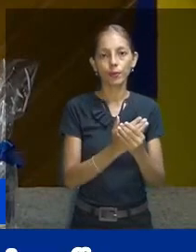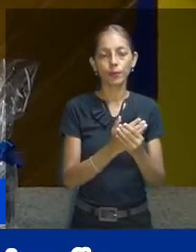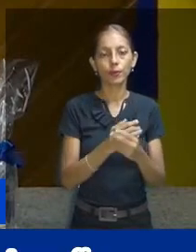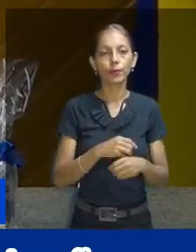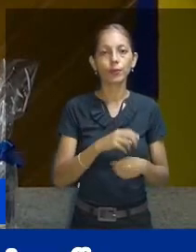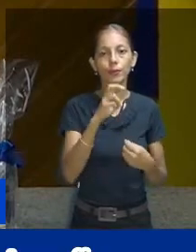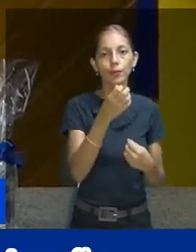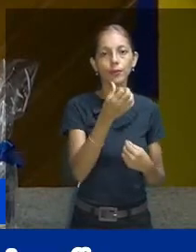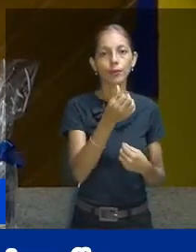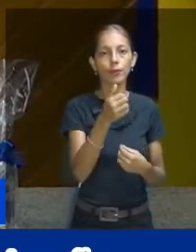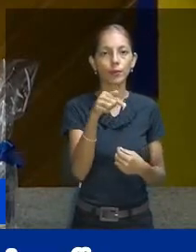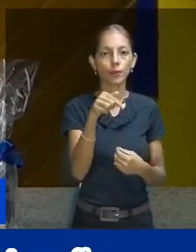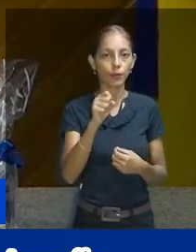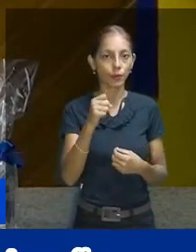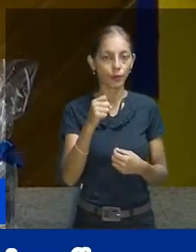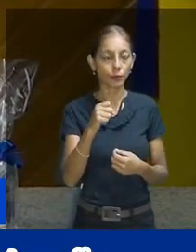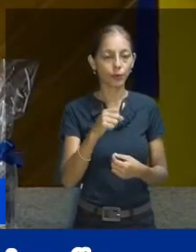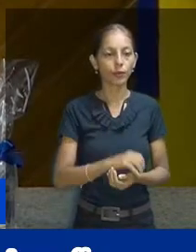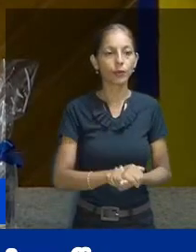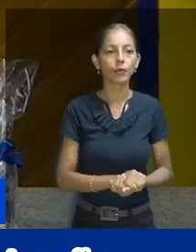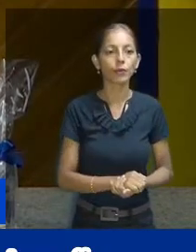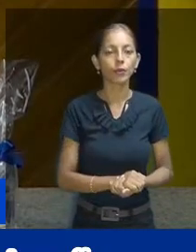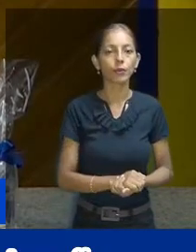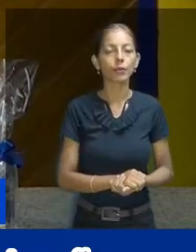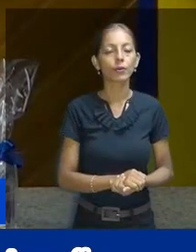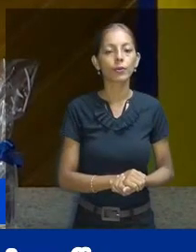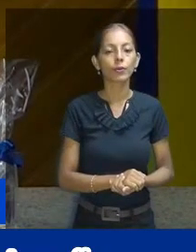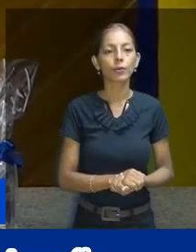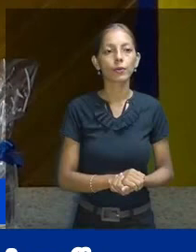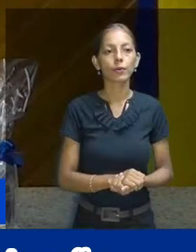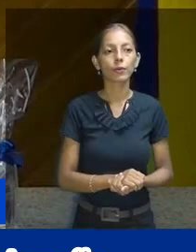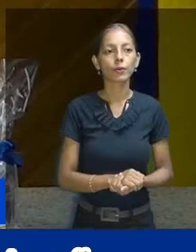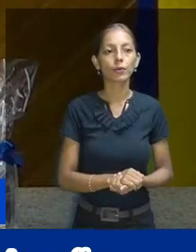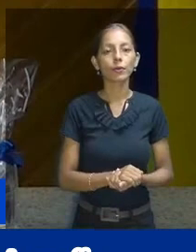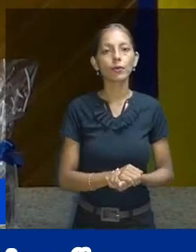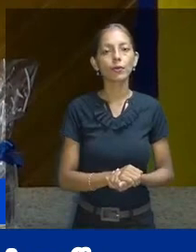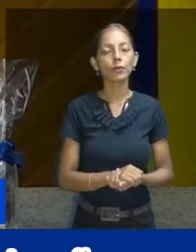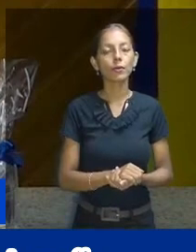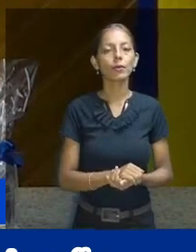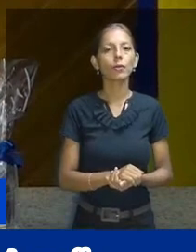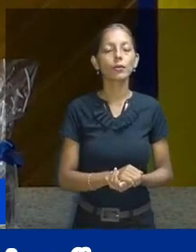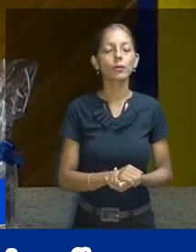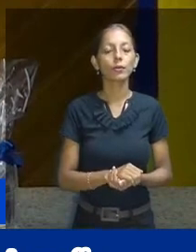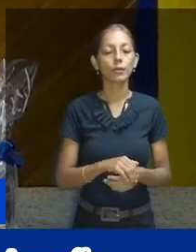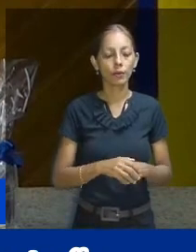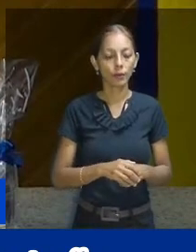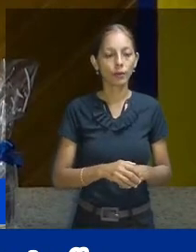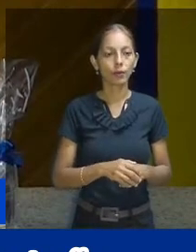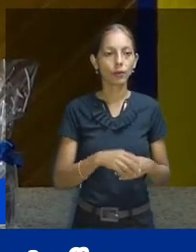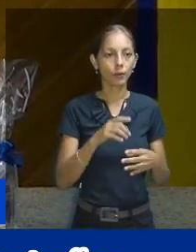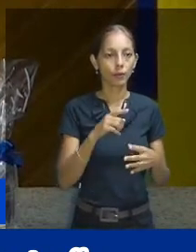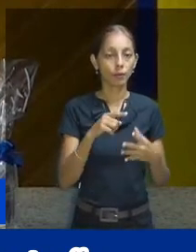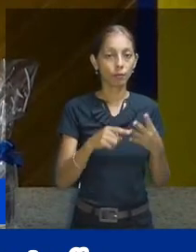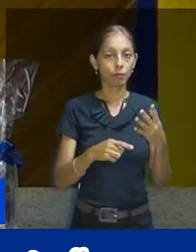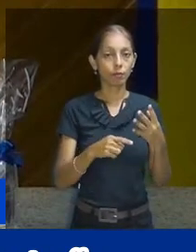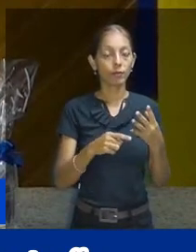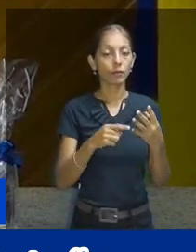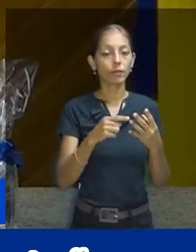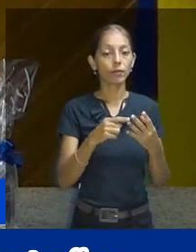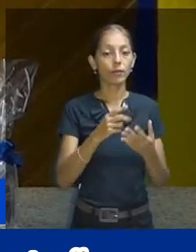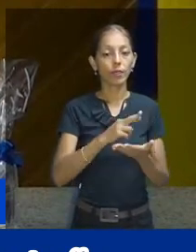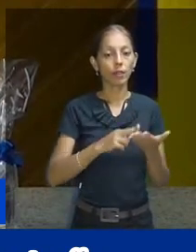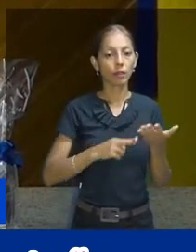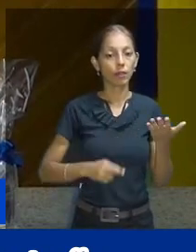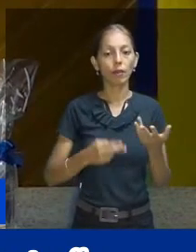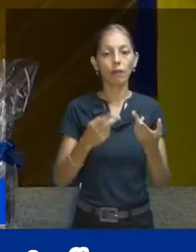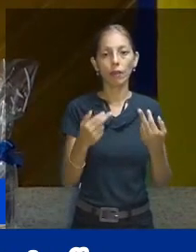5, 6, 7 e 8 da pauta, trazidos em mesa. O embargo de declaração, embargos, todos eles embargos de declaração em prestações